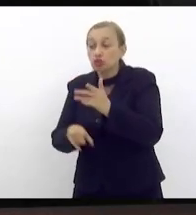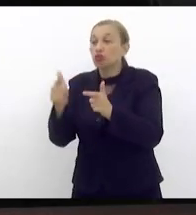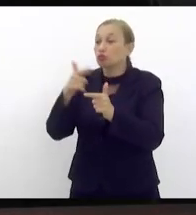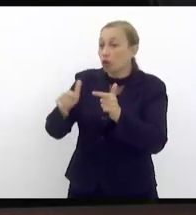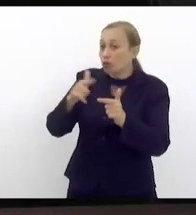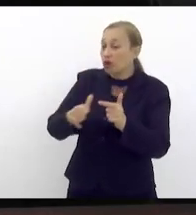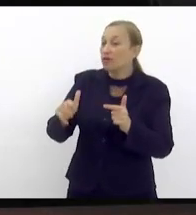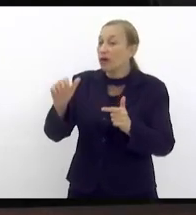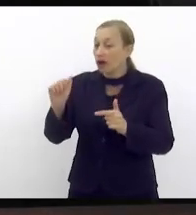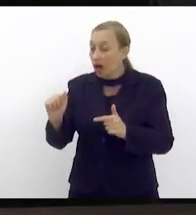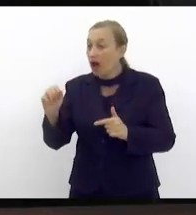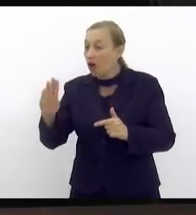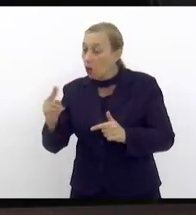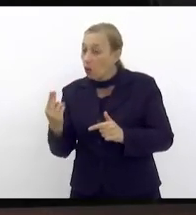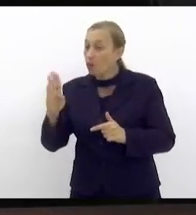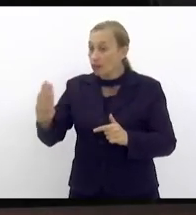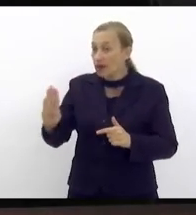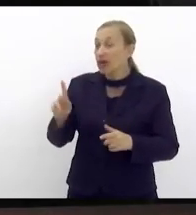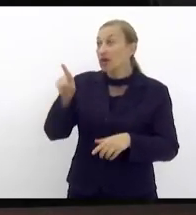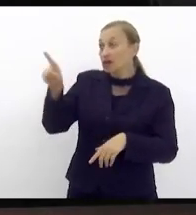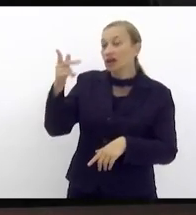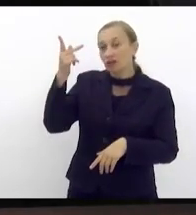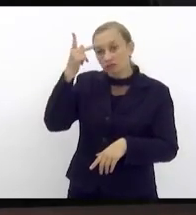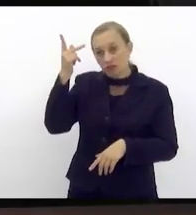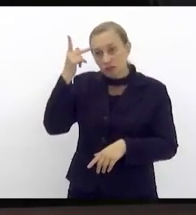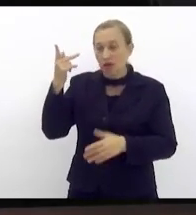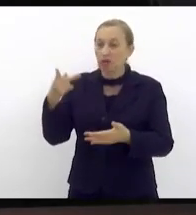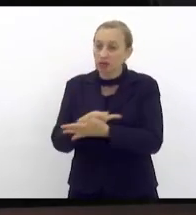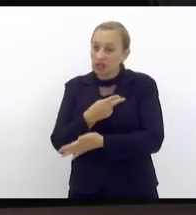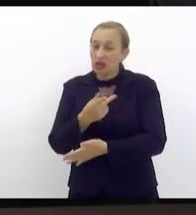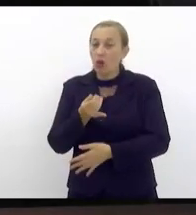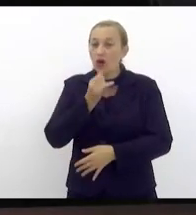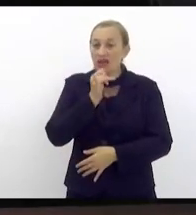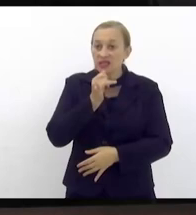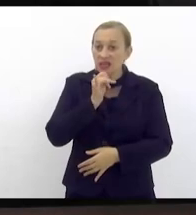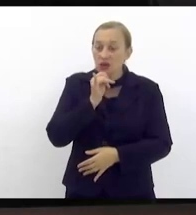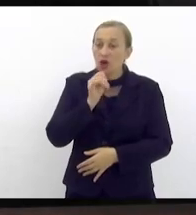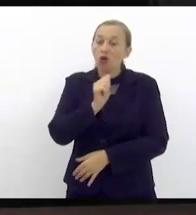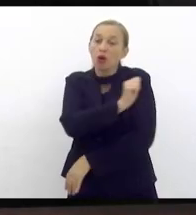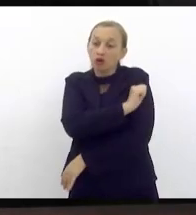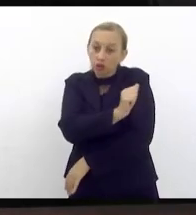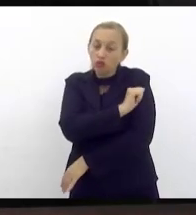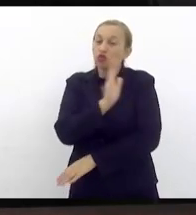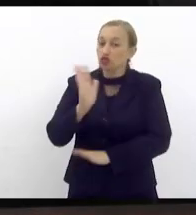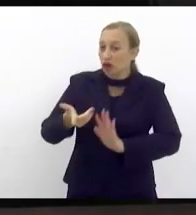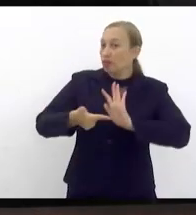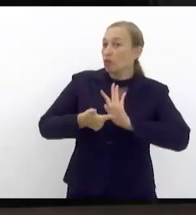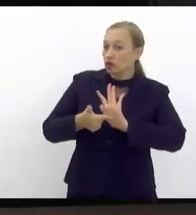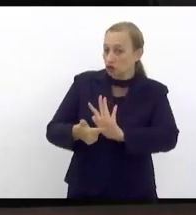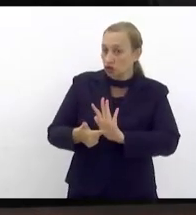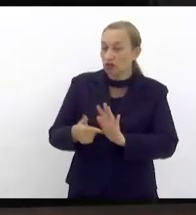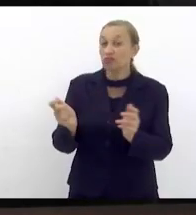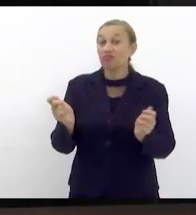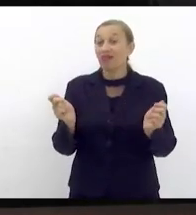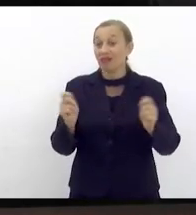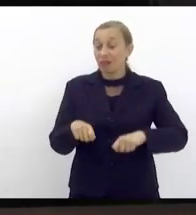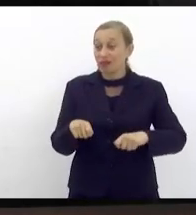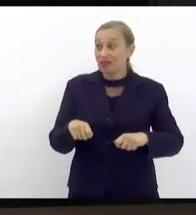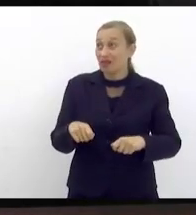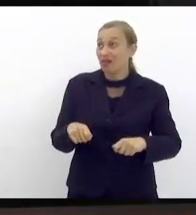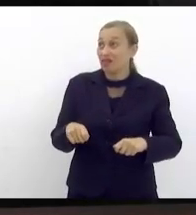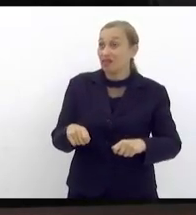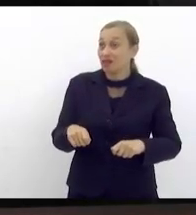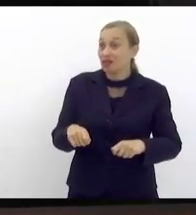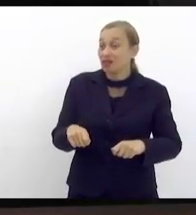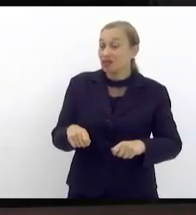ou outro esse caso que aconteceu em São Paulo por exemplo o aluno já tinha demonstrado a sua capacidade que